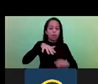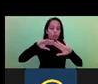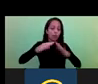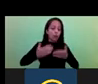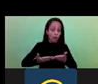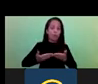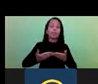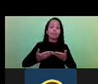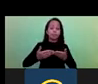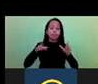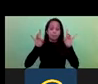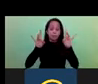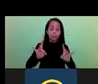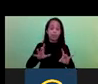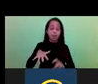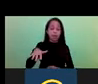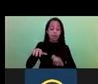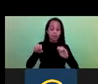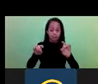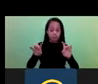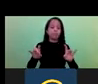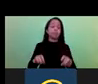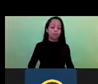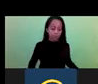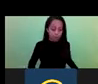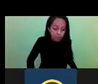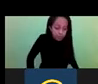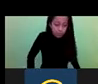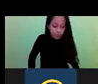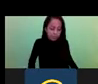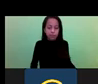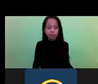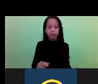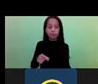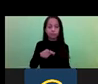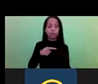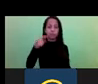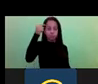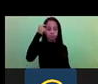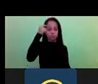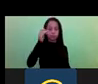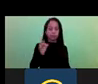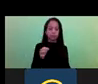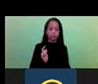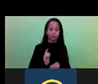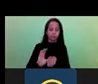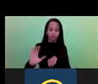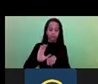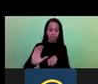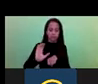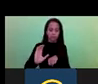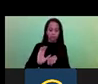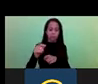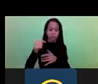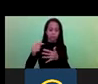em particular o escolar, né? Refletir sobre os sujeitos que